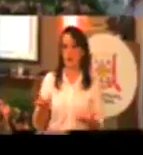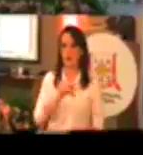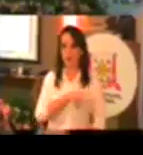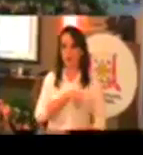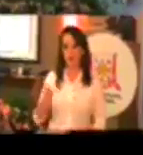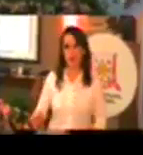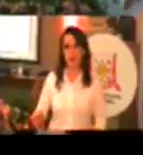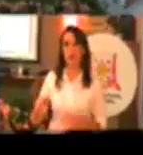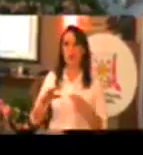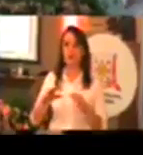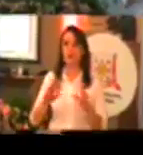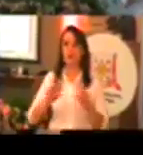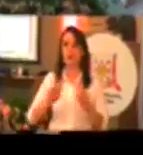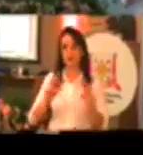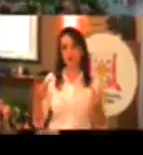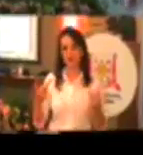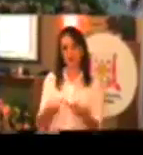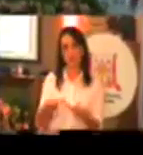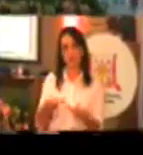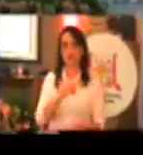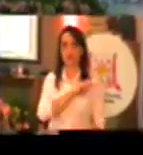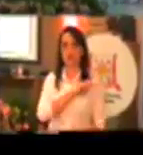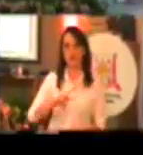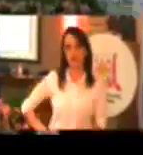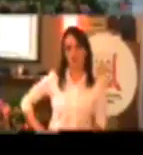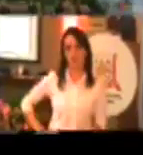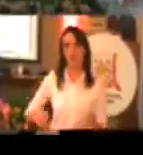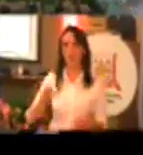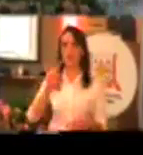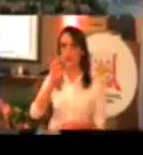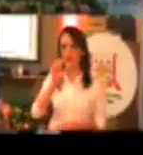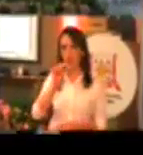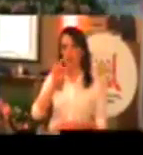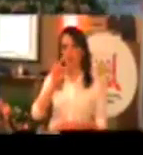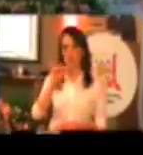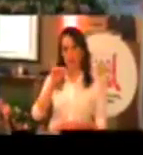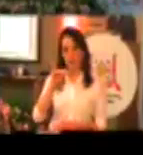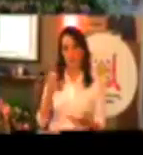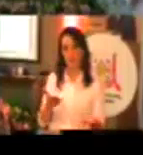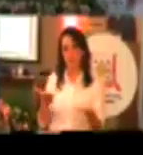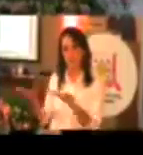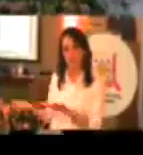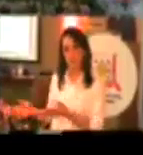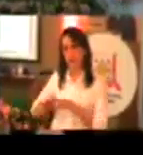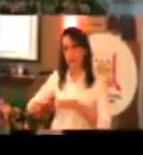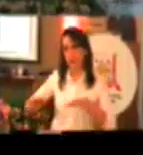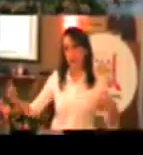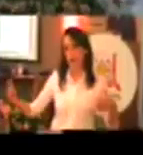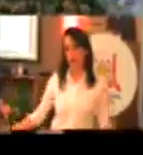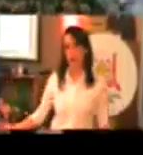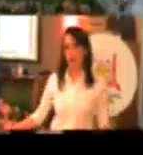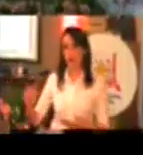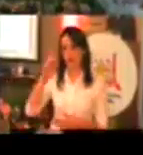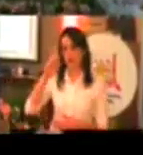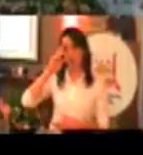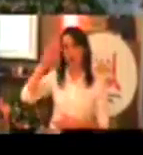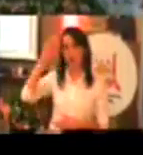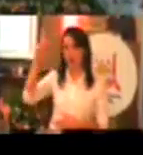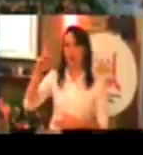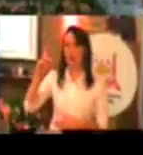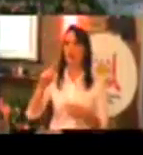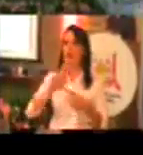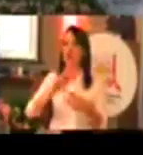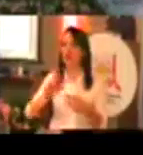A presidente da Câmara de Vereadores de Criciúma, a vereadora Tati Teixeira, recebe agora, para a composição da mesa de honra,